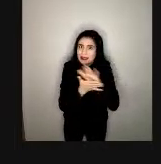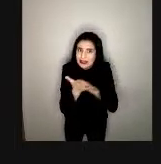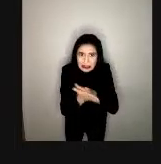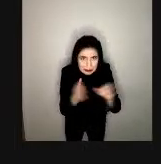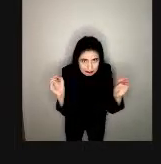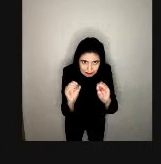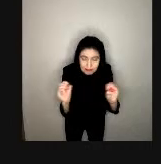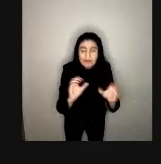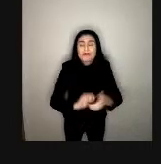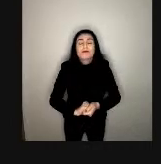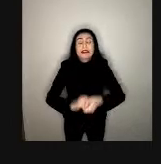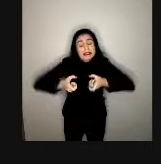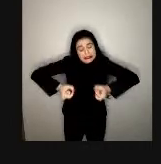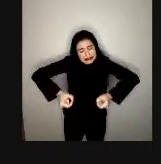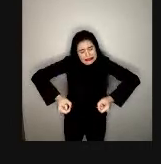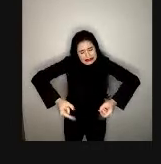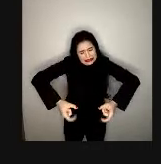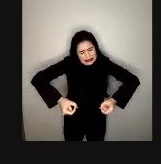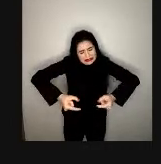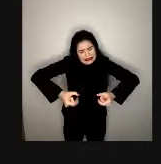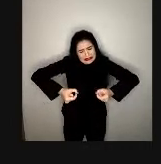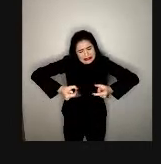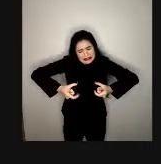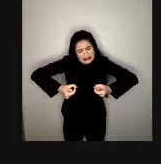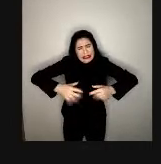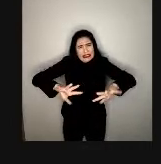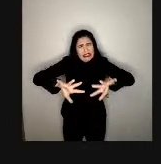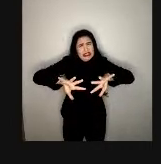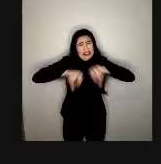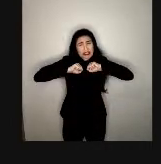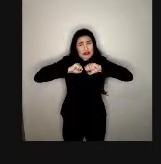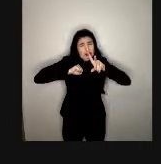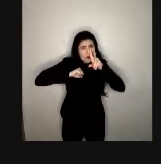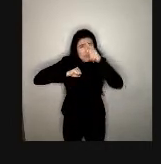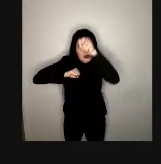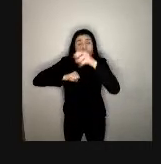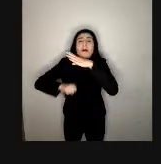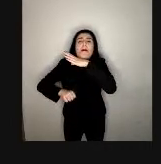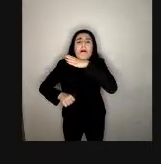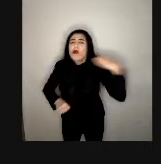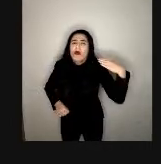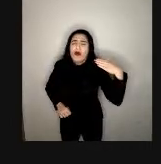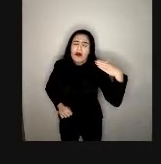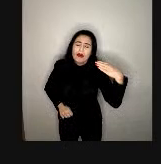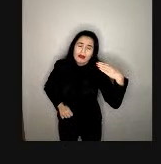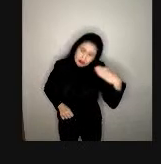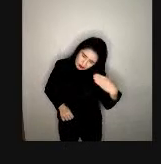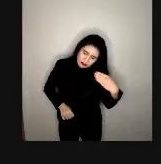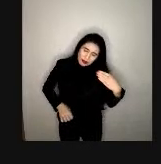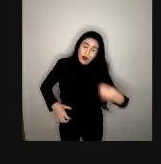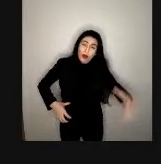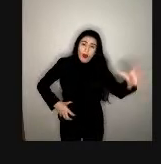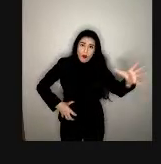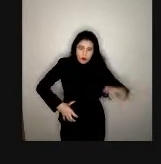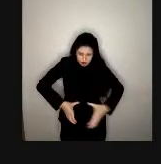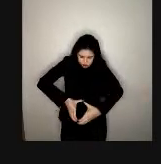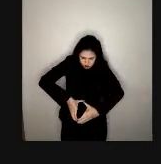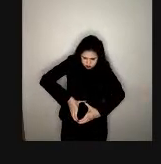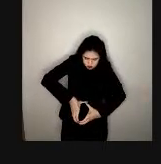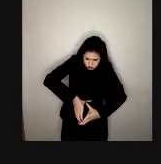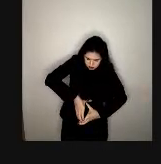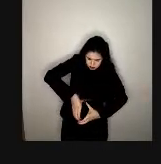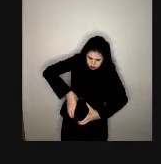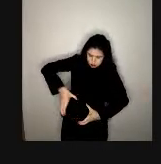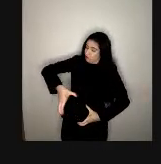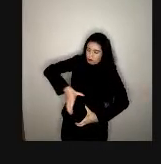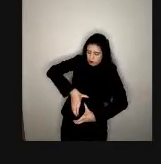um câncer muito grave e faleceu do câncer de fígado. E no momento em que nós